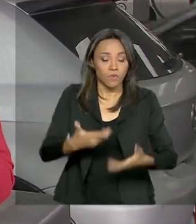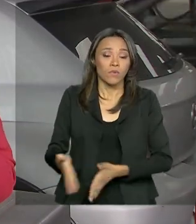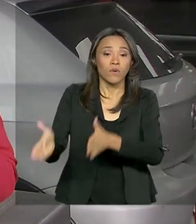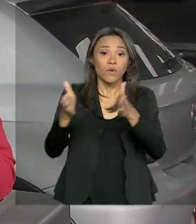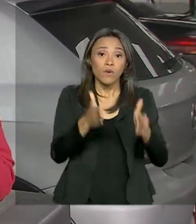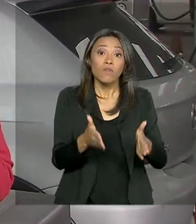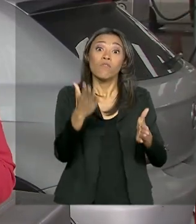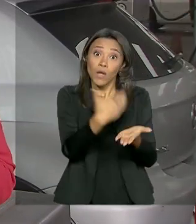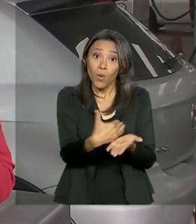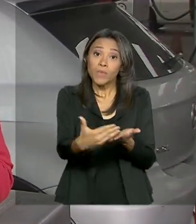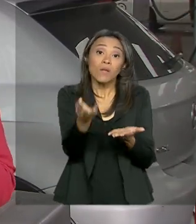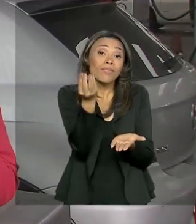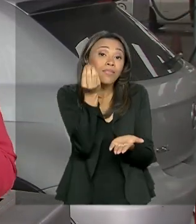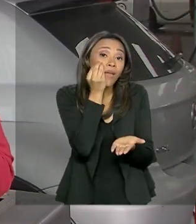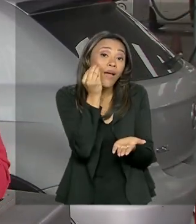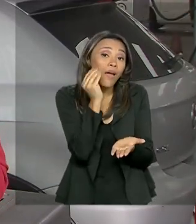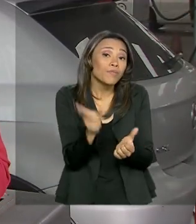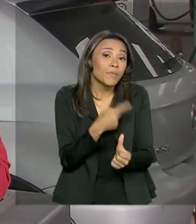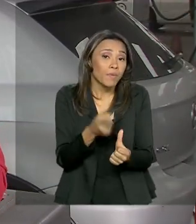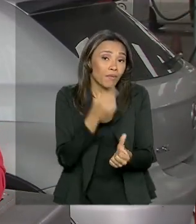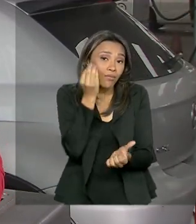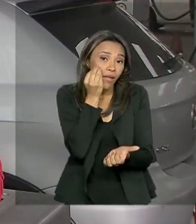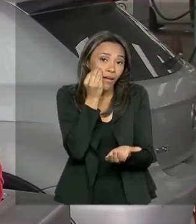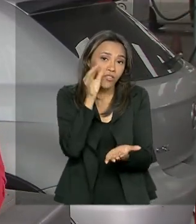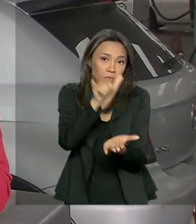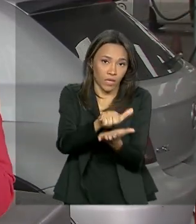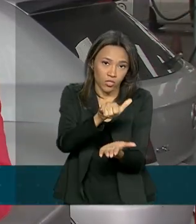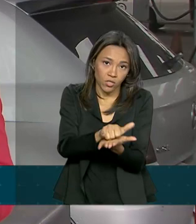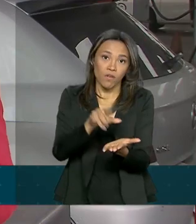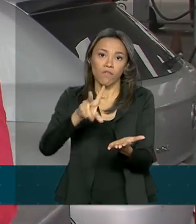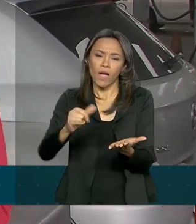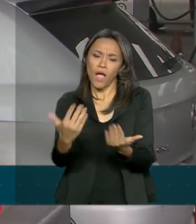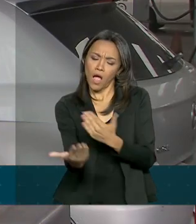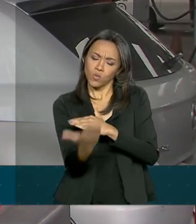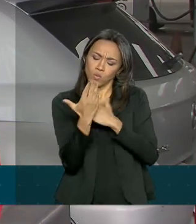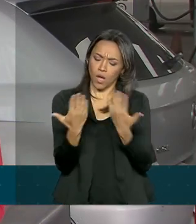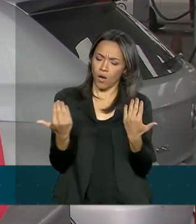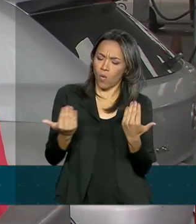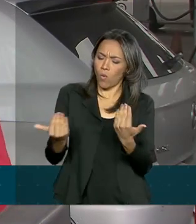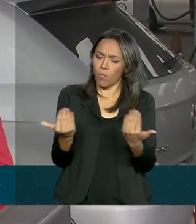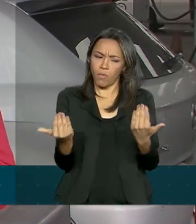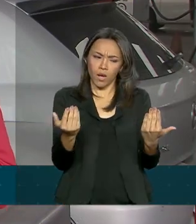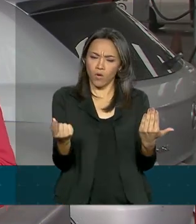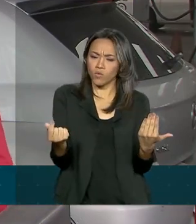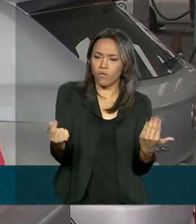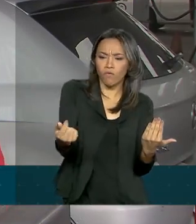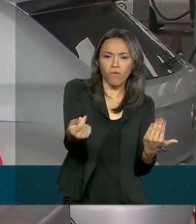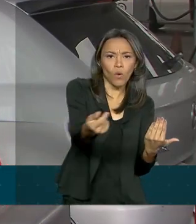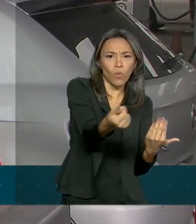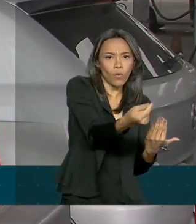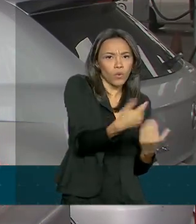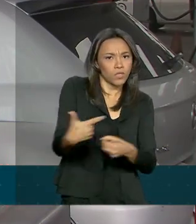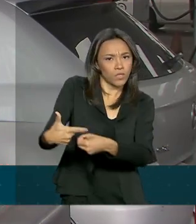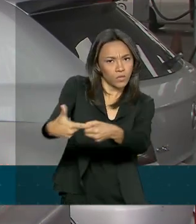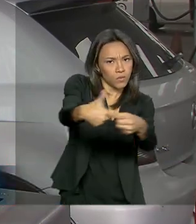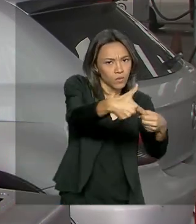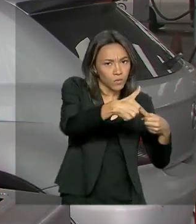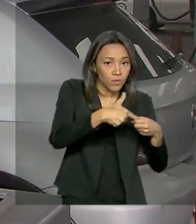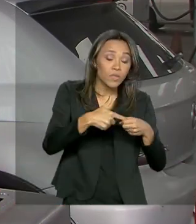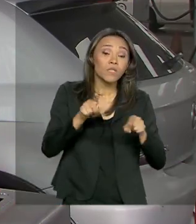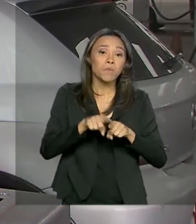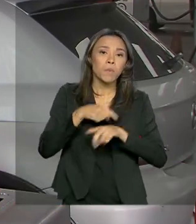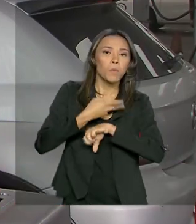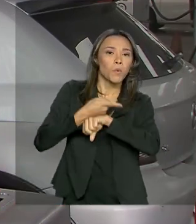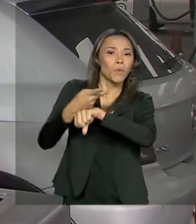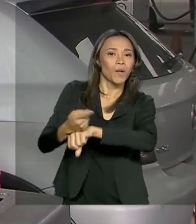em fase de testes. Vai ajudar o motorista a comparar o preço nas bombas e também a encontrar o